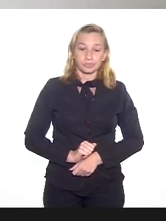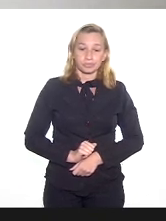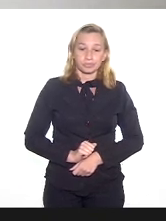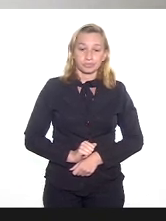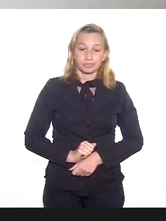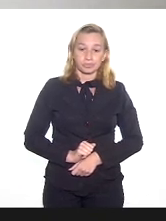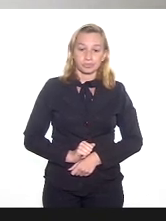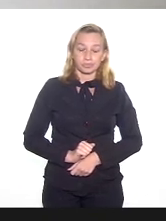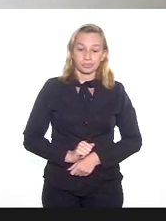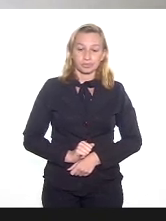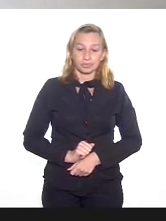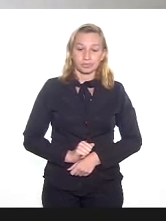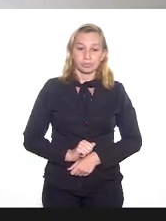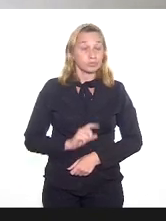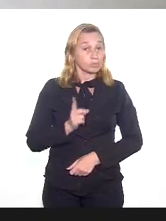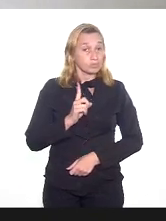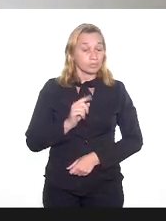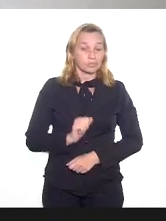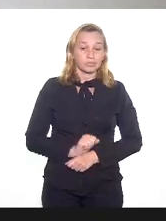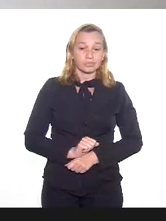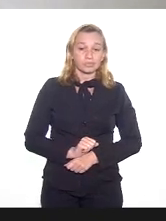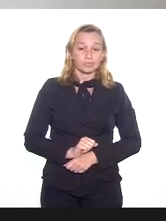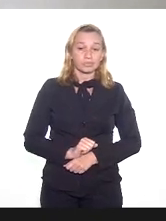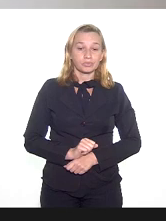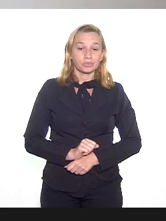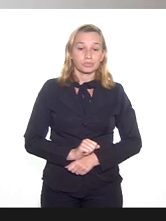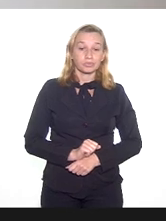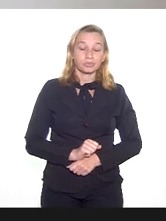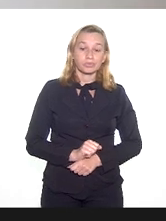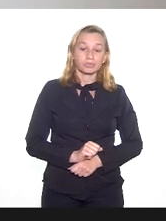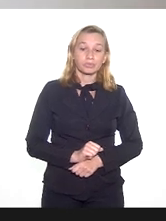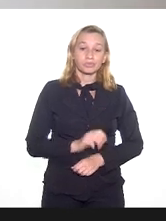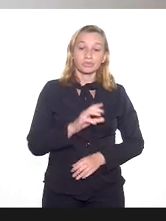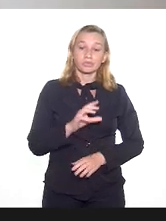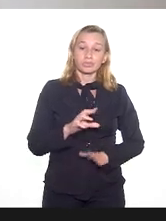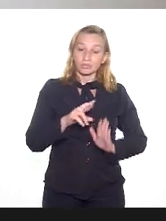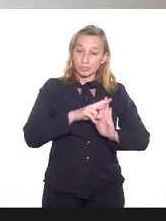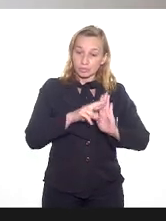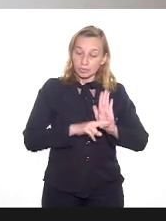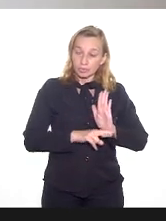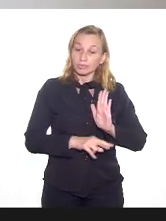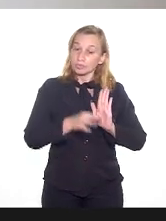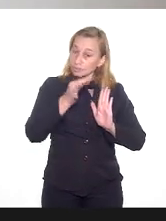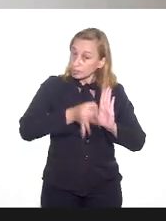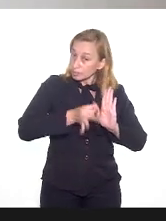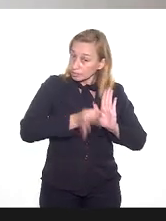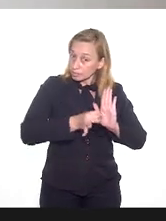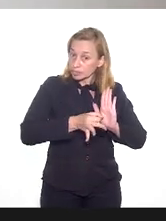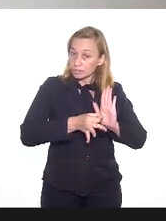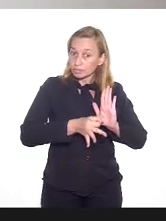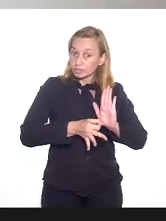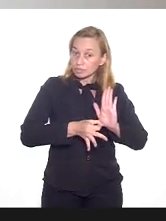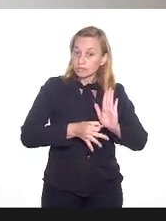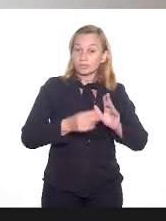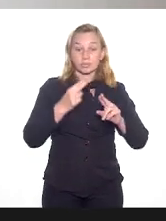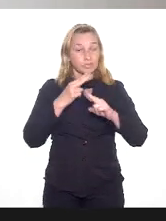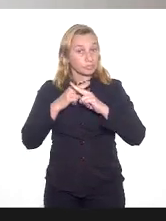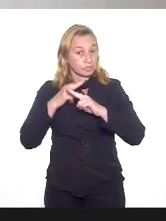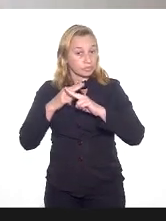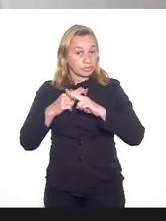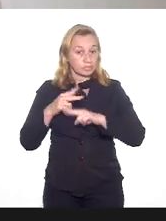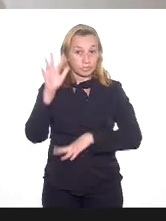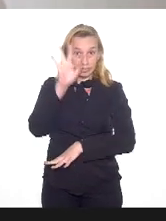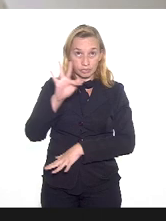das operações, né, não foi uma das operadoras, coloca que adotem as medidas necessárias, as medidas legais necessárias para que a Caixa Econômica